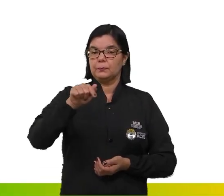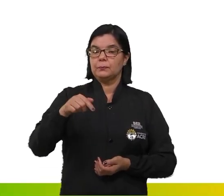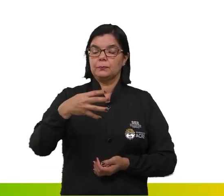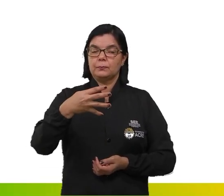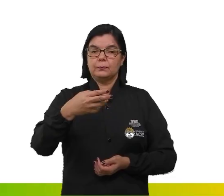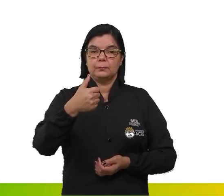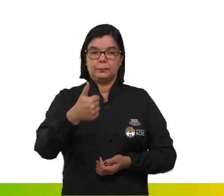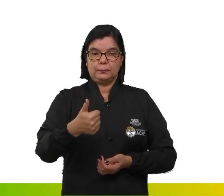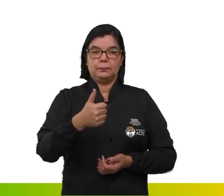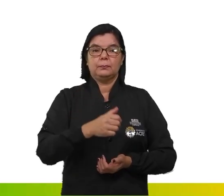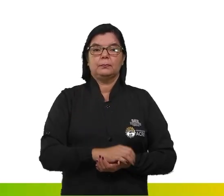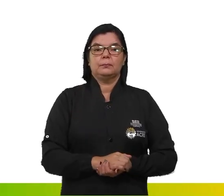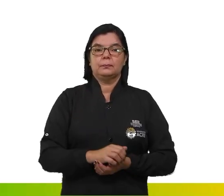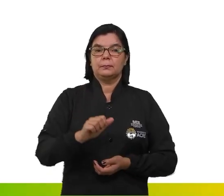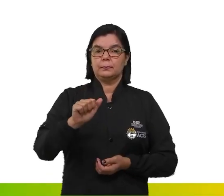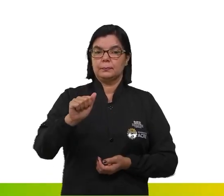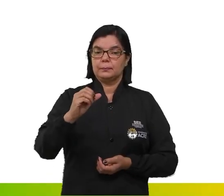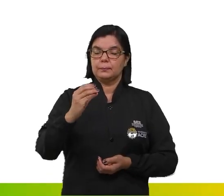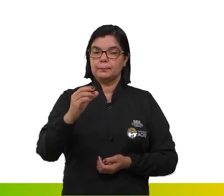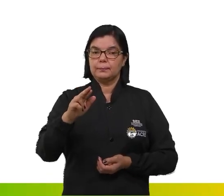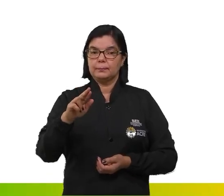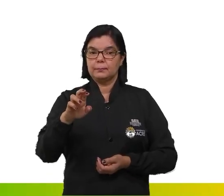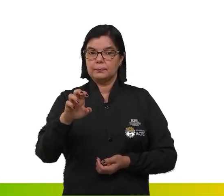7,41 acres.